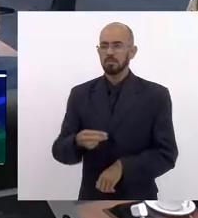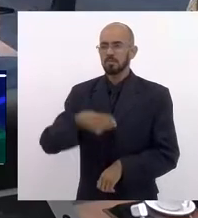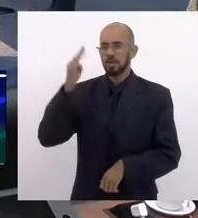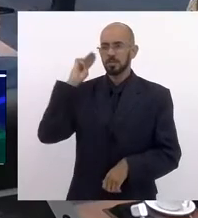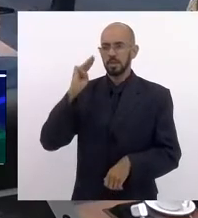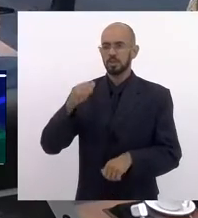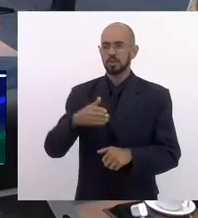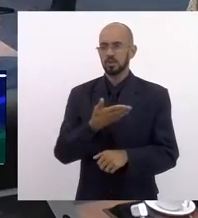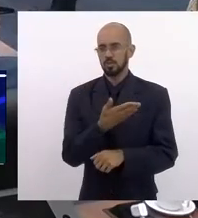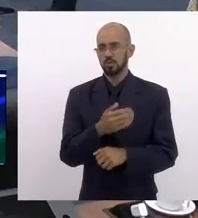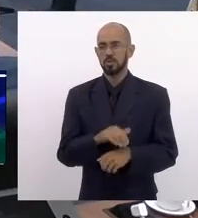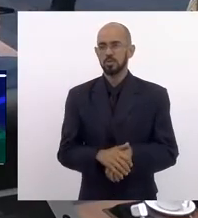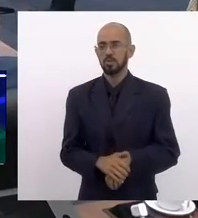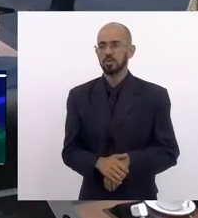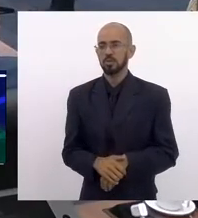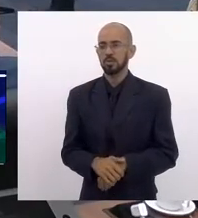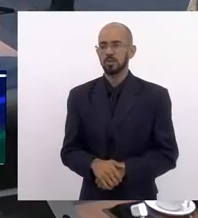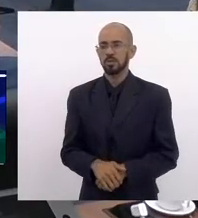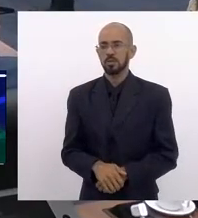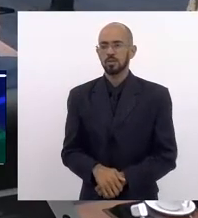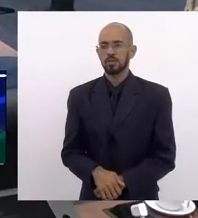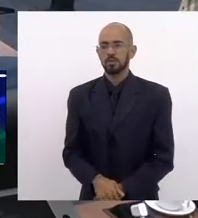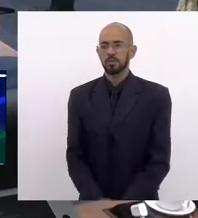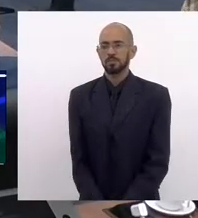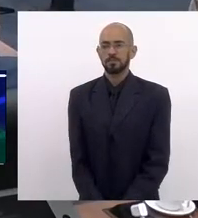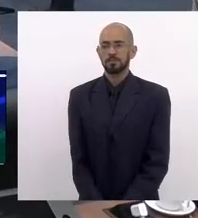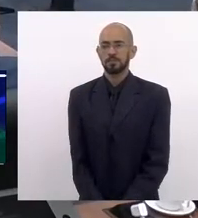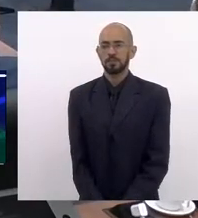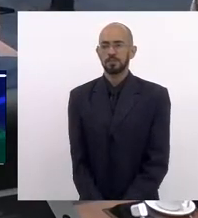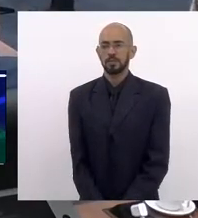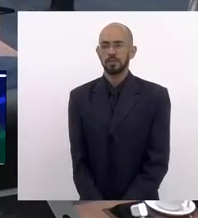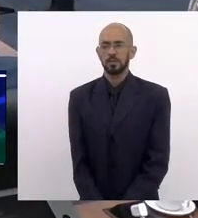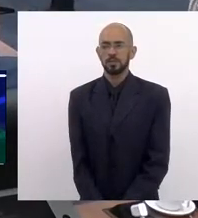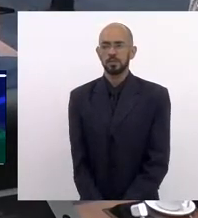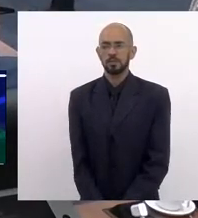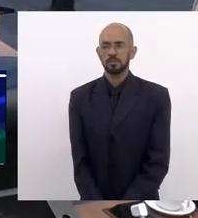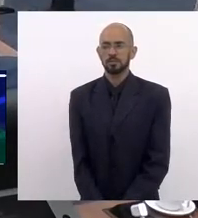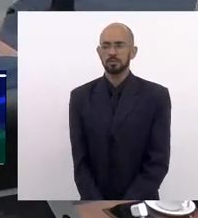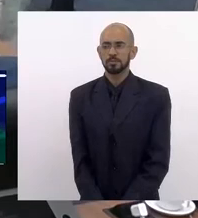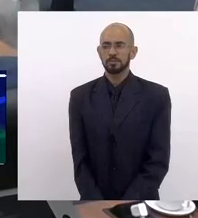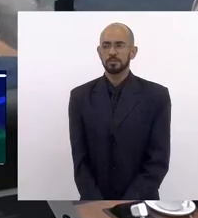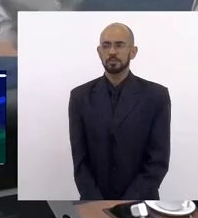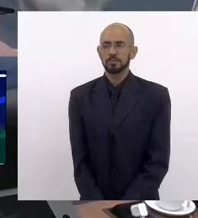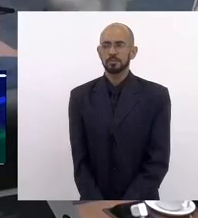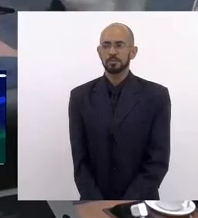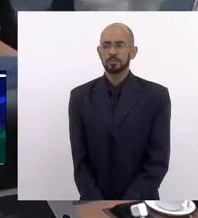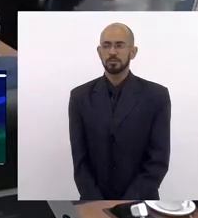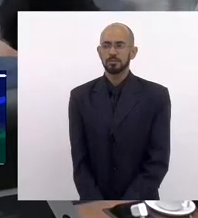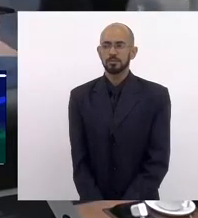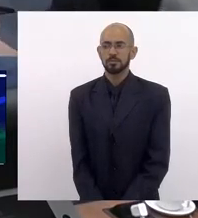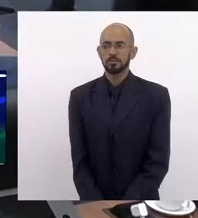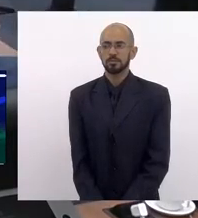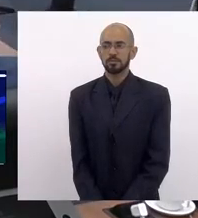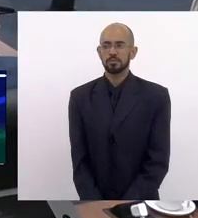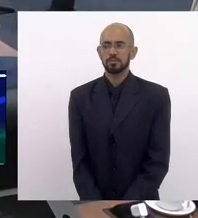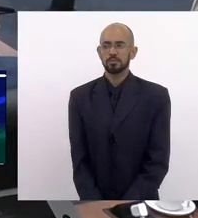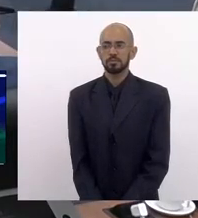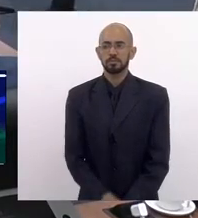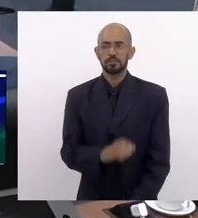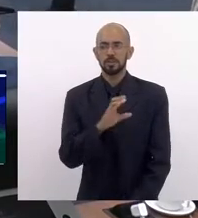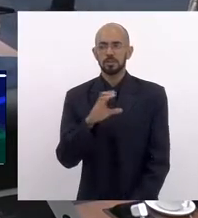Pacheco. 4, 5 e 6 já tive a informação que foram as emendas acolhidas. Foram as emendas, as 4... emendas que foram acolhidas pela